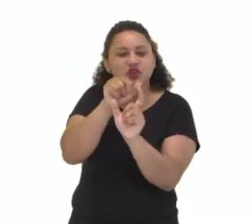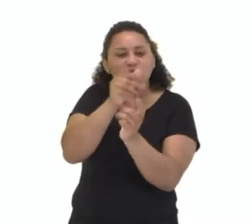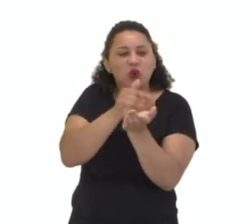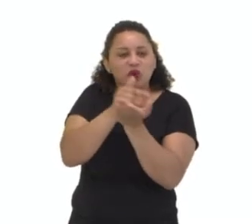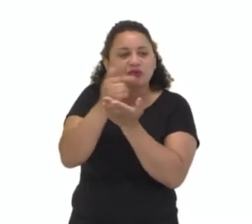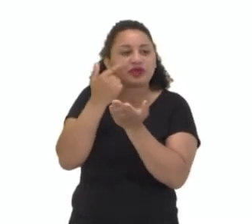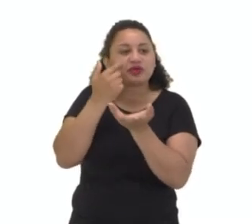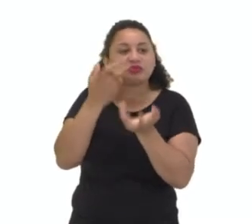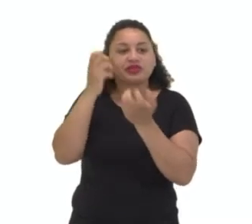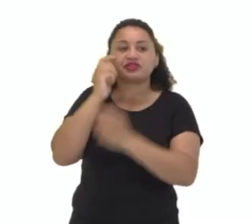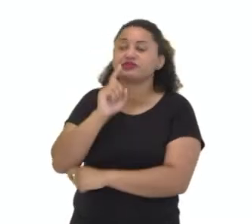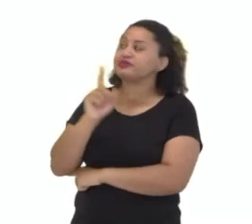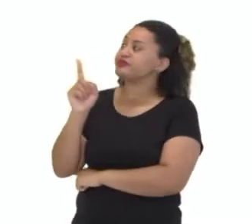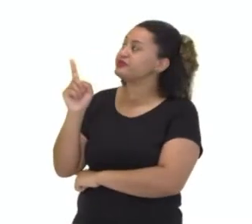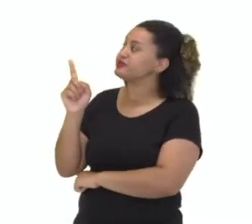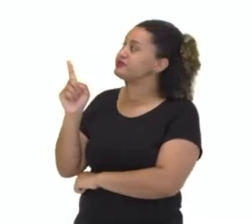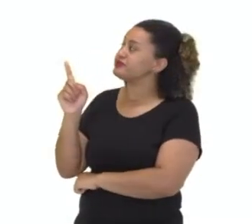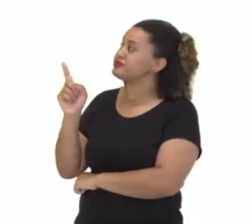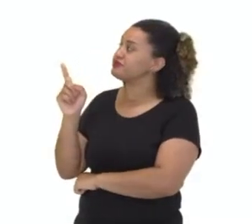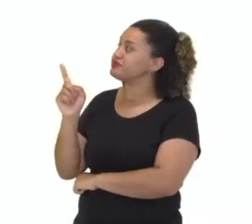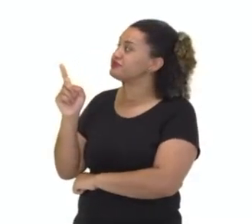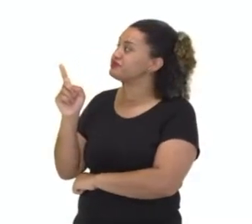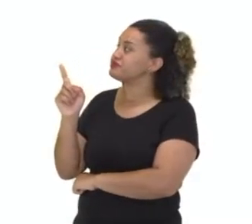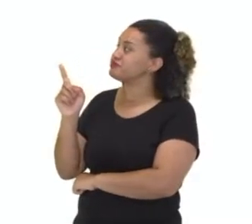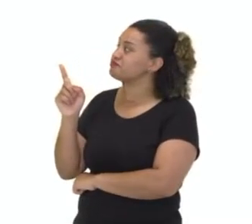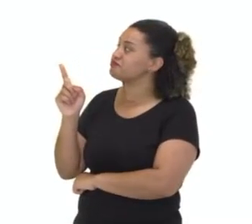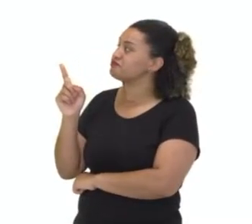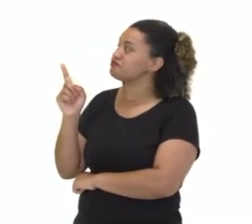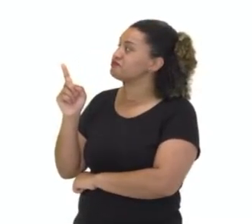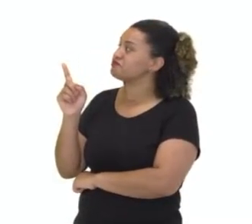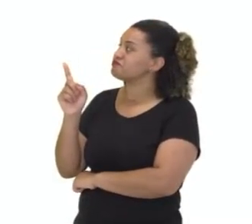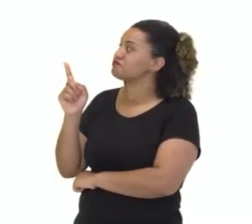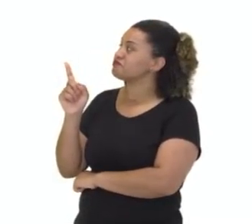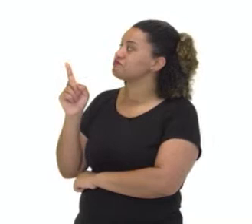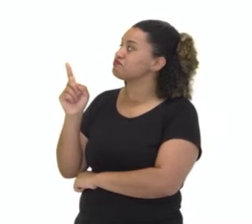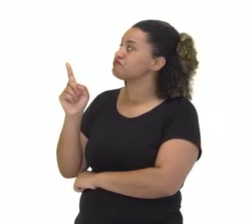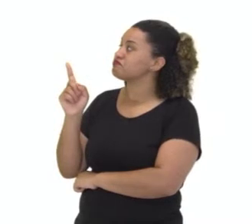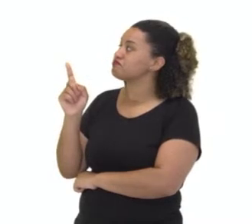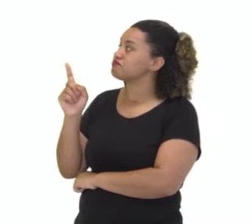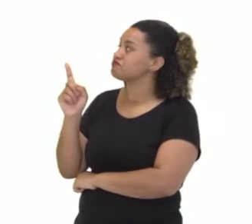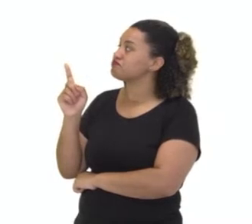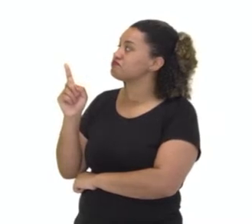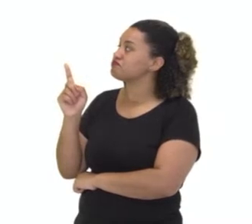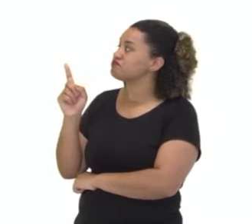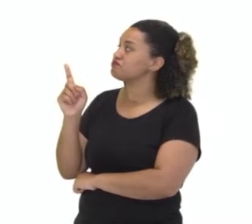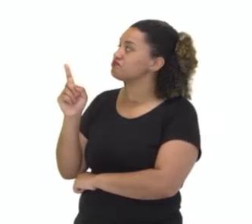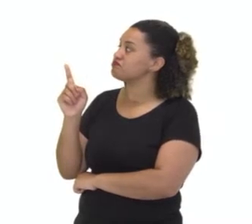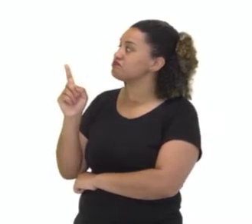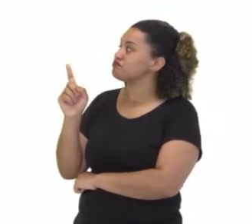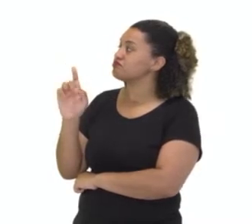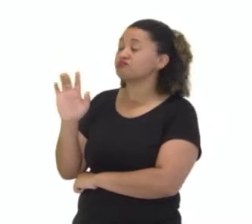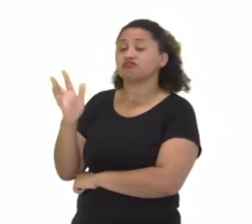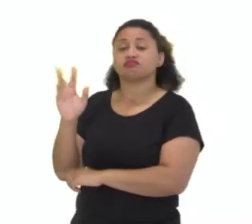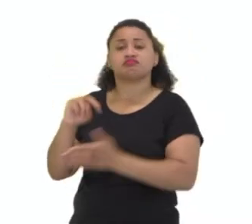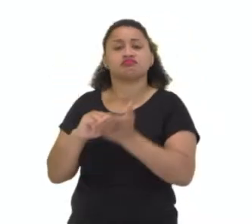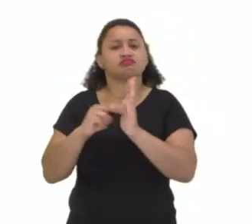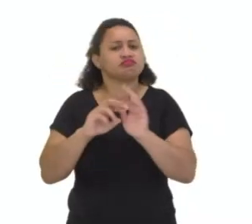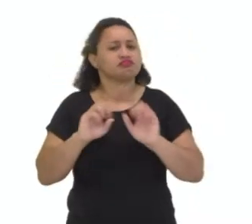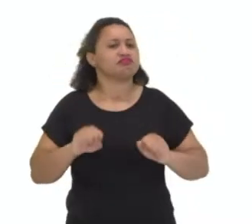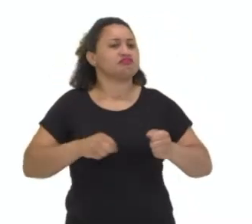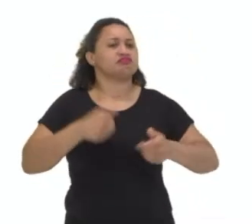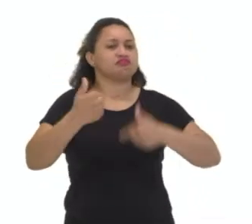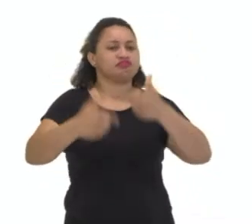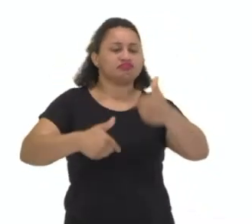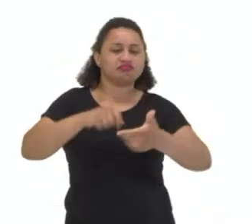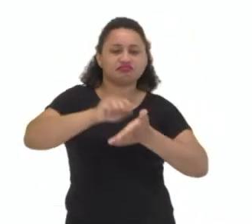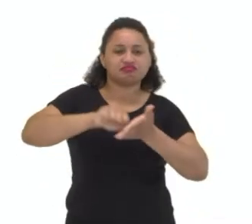própria do próprio impudor que desnuda. Então, o trabalho do escritor é caracterizado por expressões como, note aqui